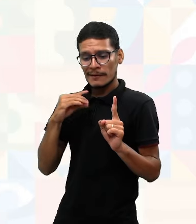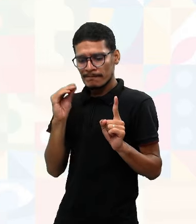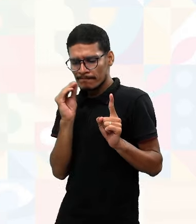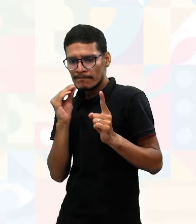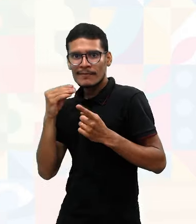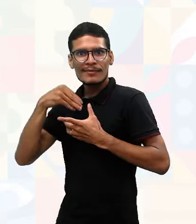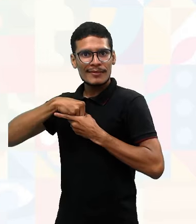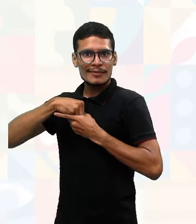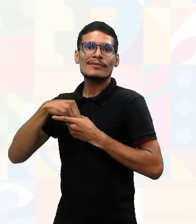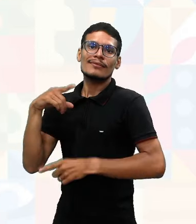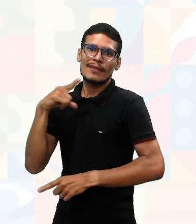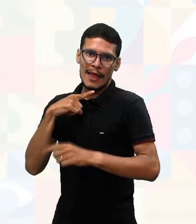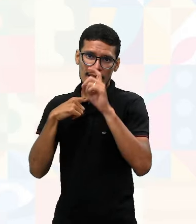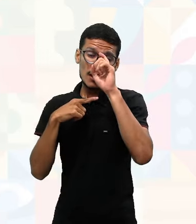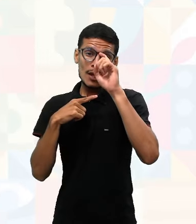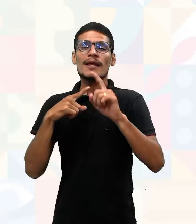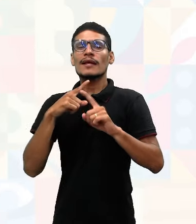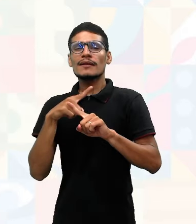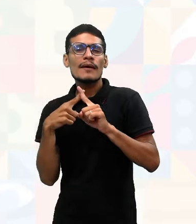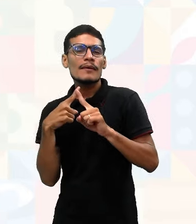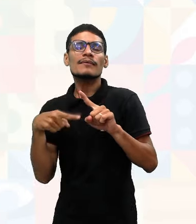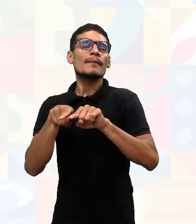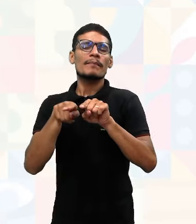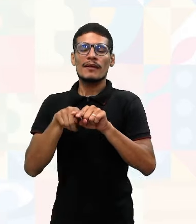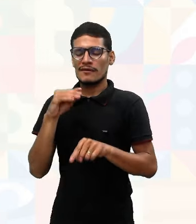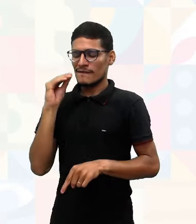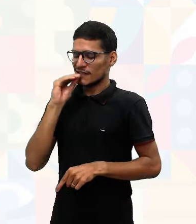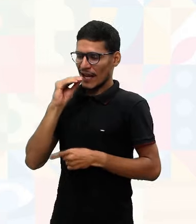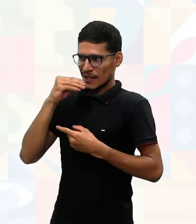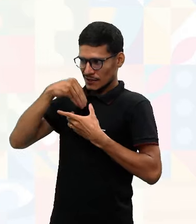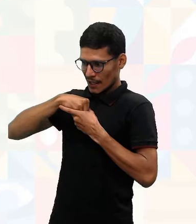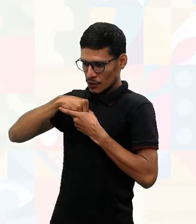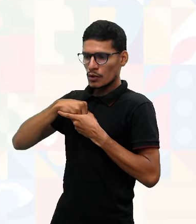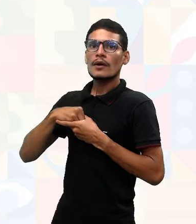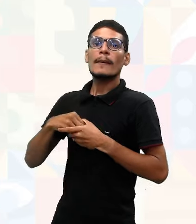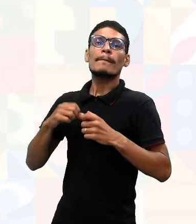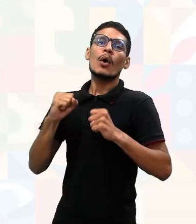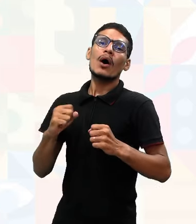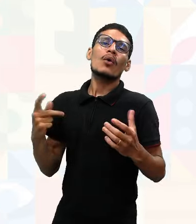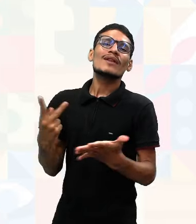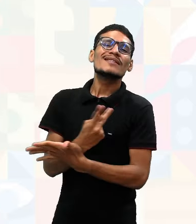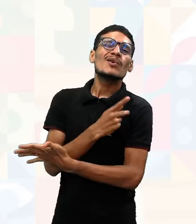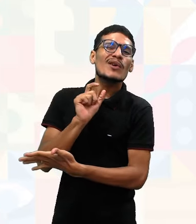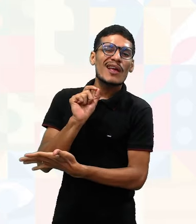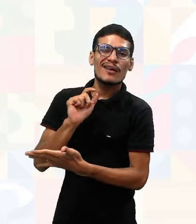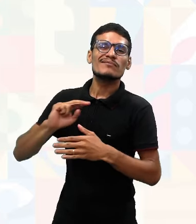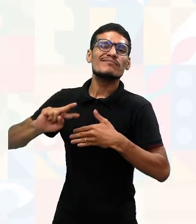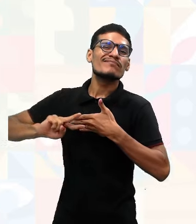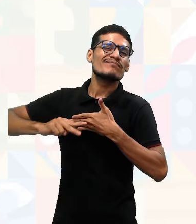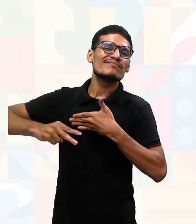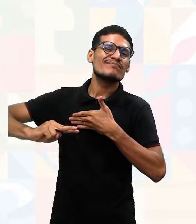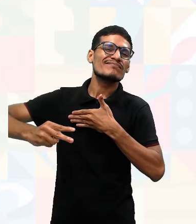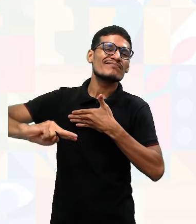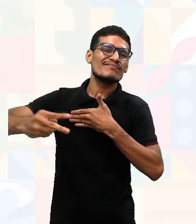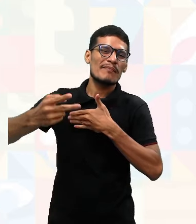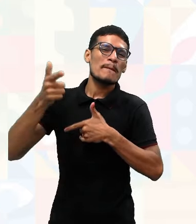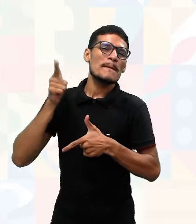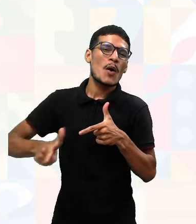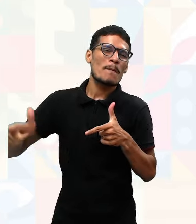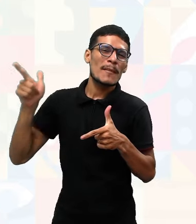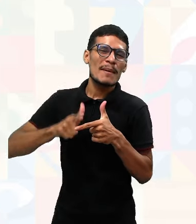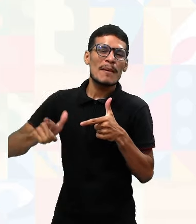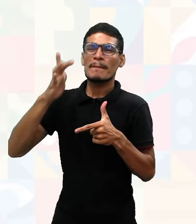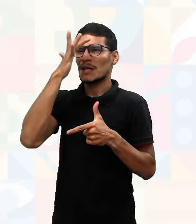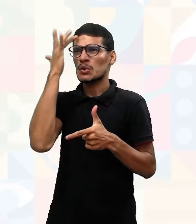fragilidades. E essas fragilidades, elas podem levar a problemas, né? Problemas como